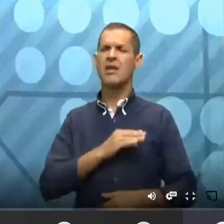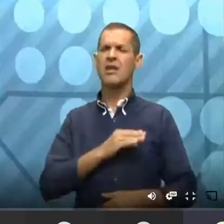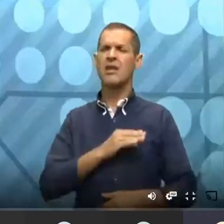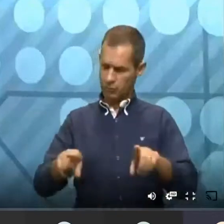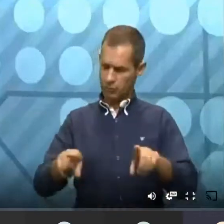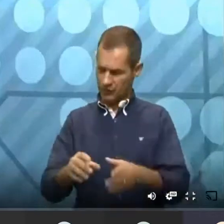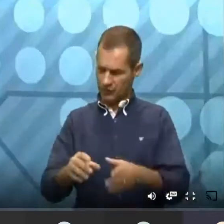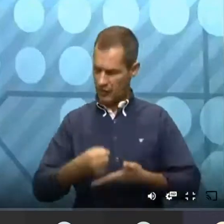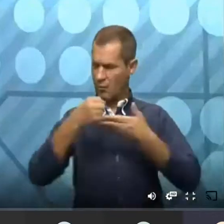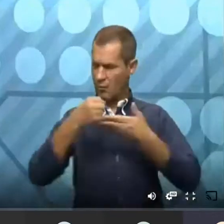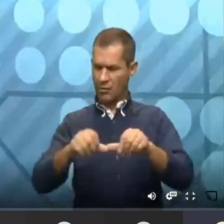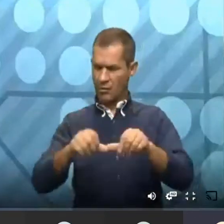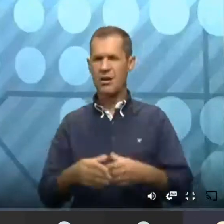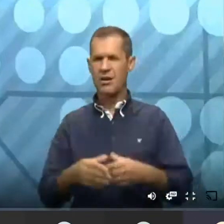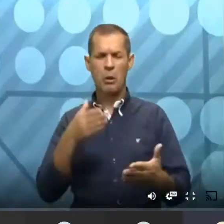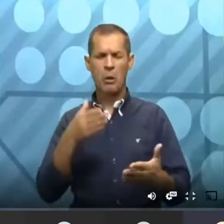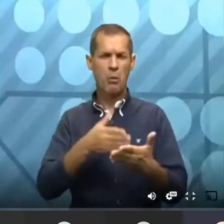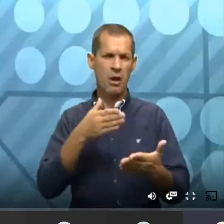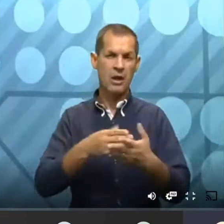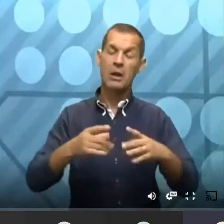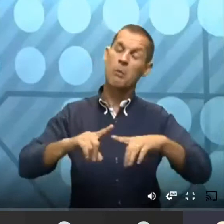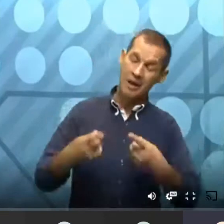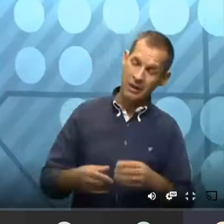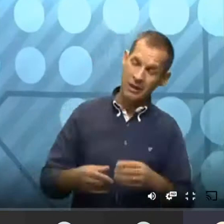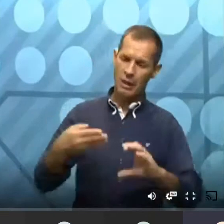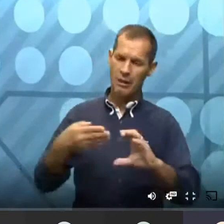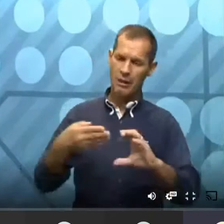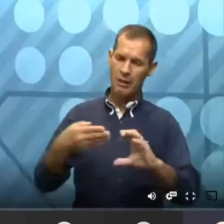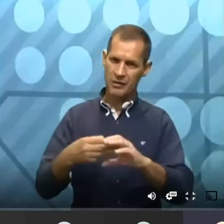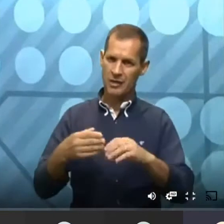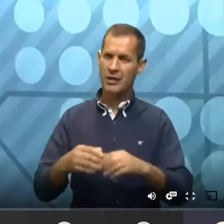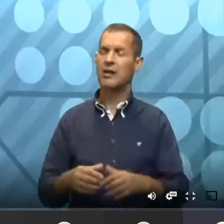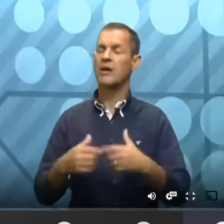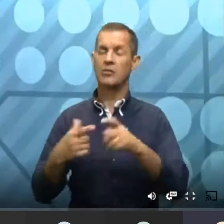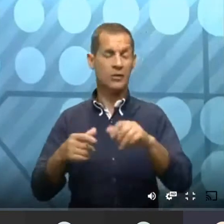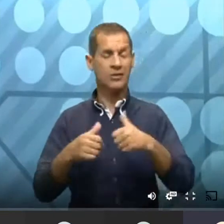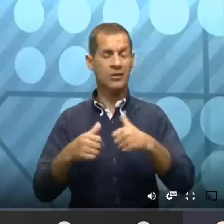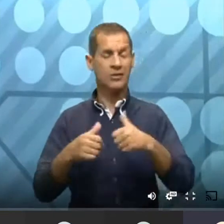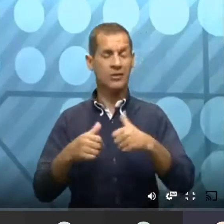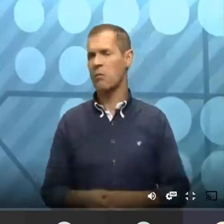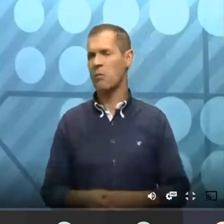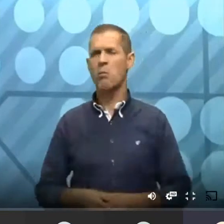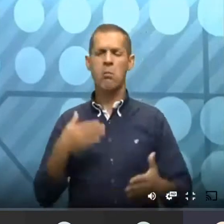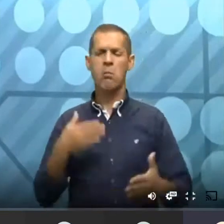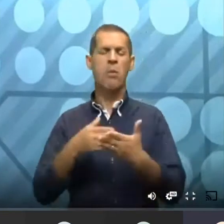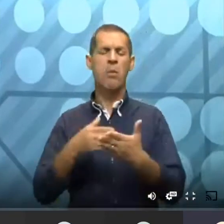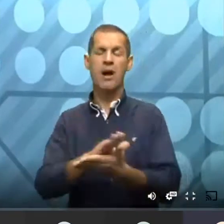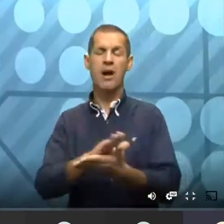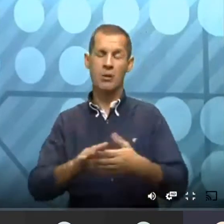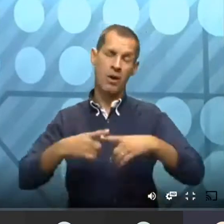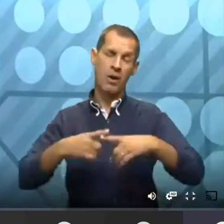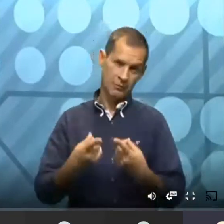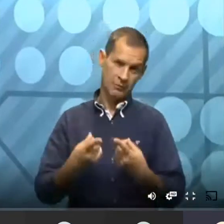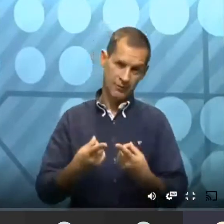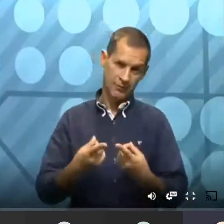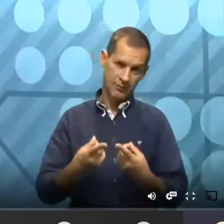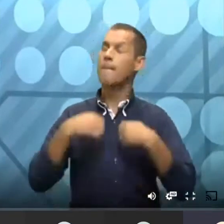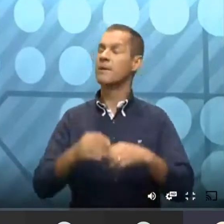vai precisar compensar essa área infartada. Então, as células da área que não está infartada, ela